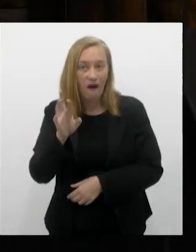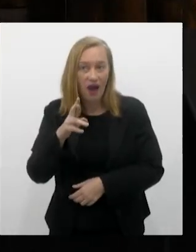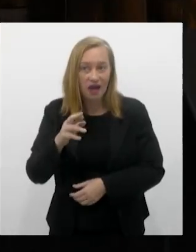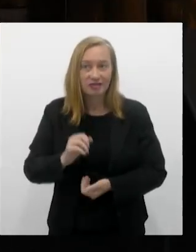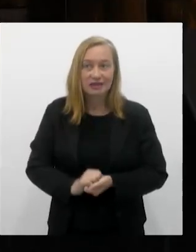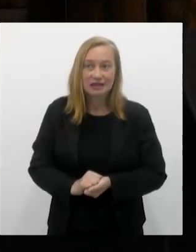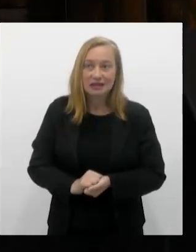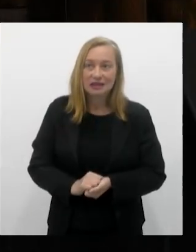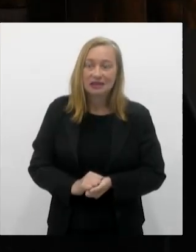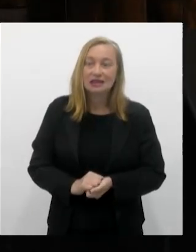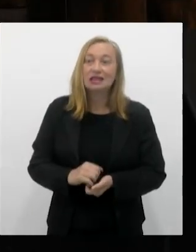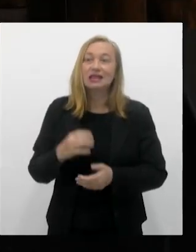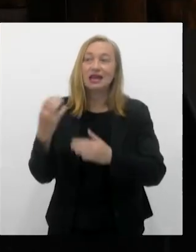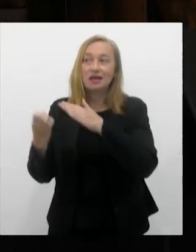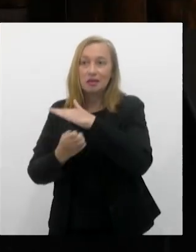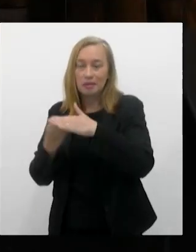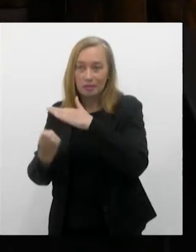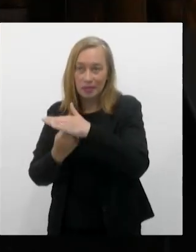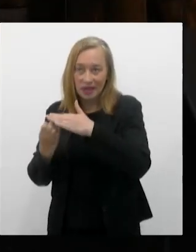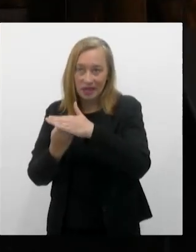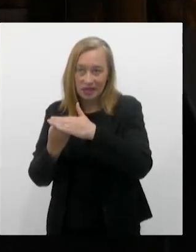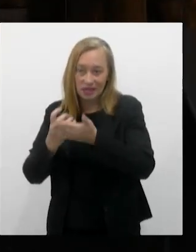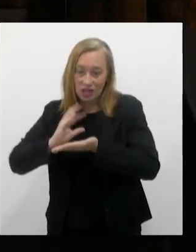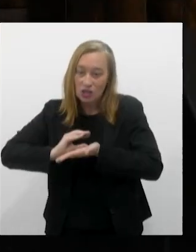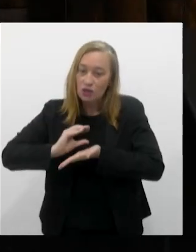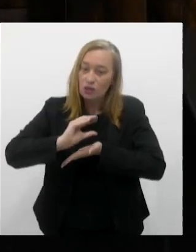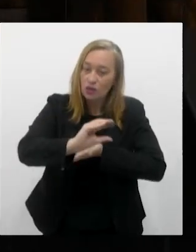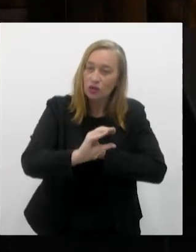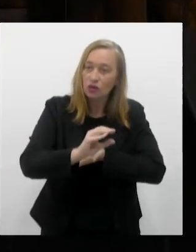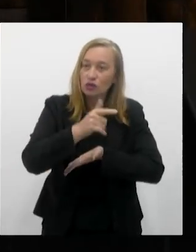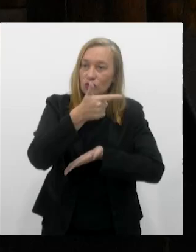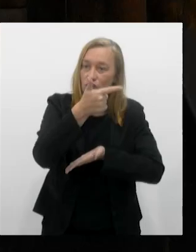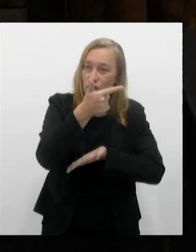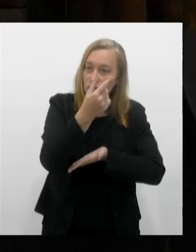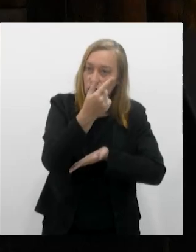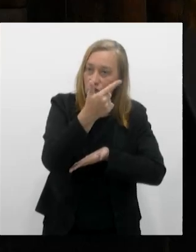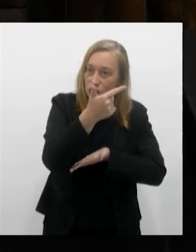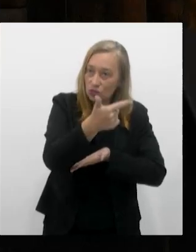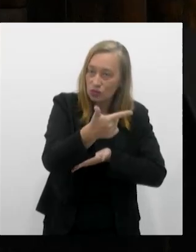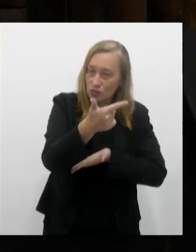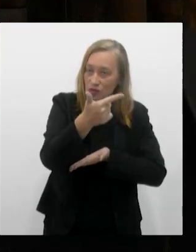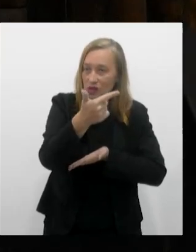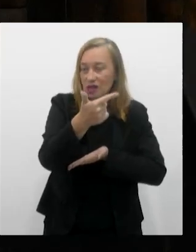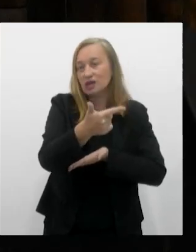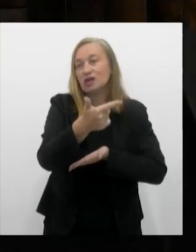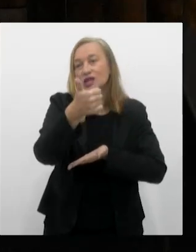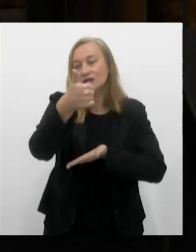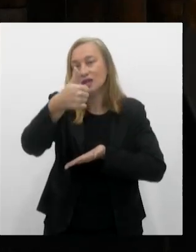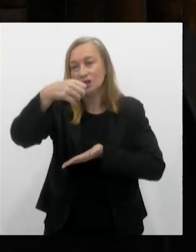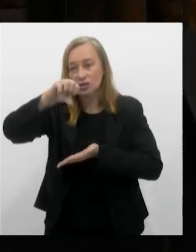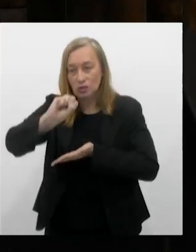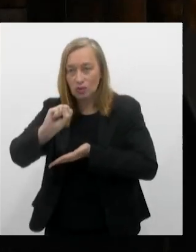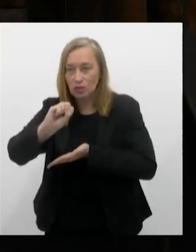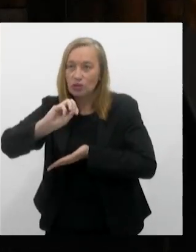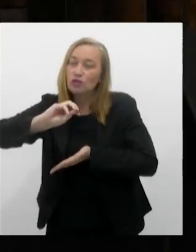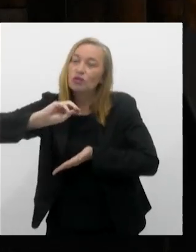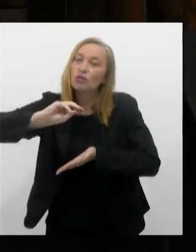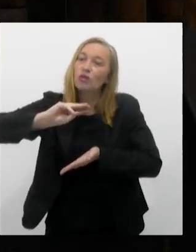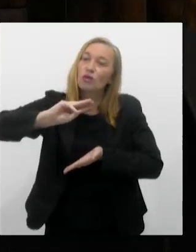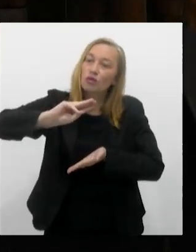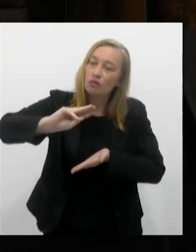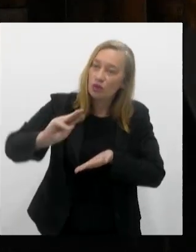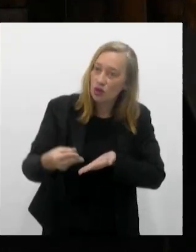E a SEDAI botou 218 milhões. Trocou 218